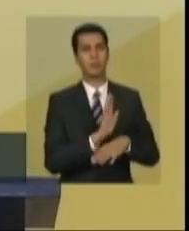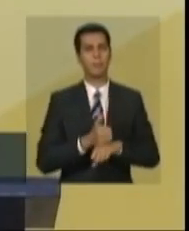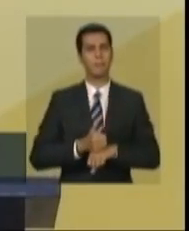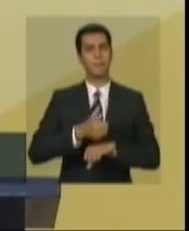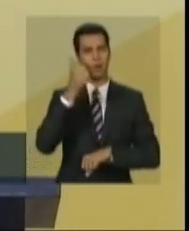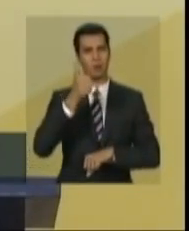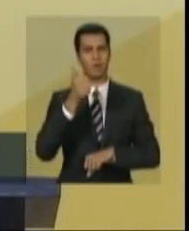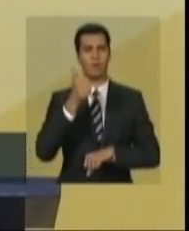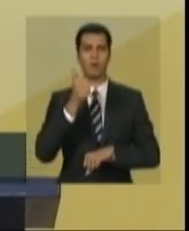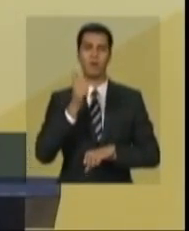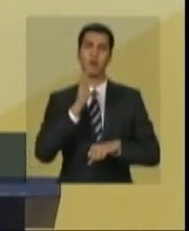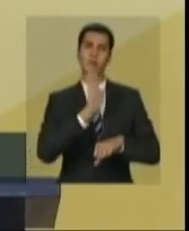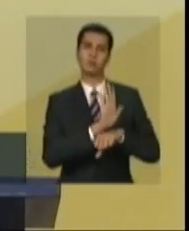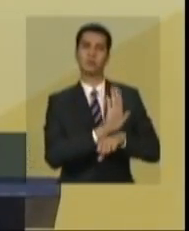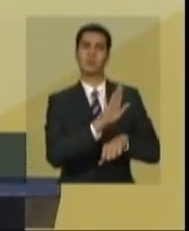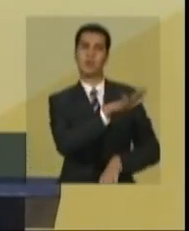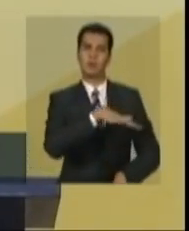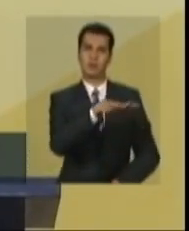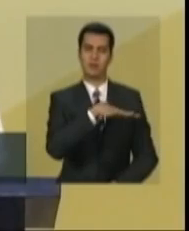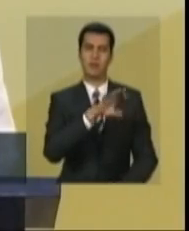e de urgência do país.